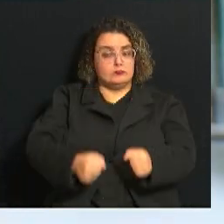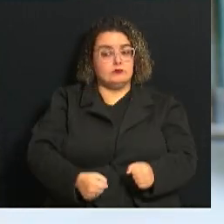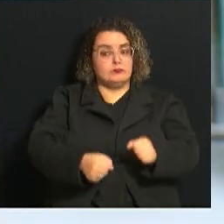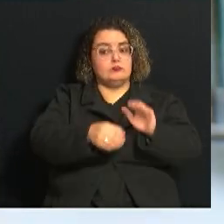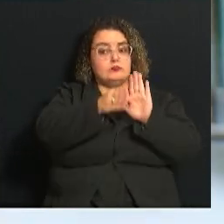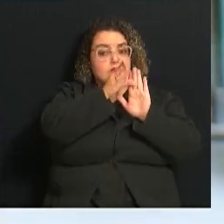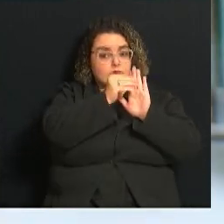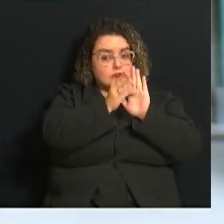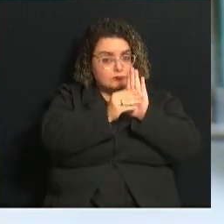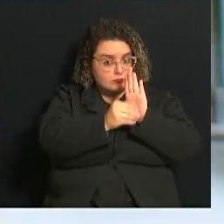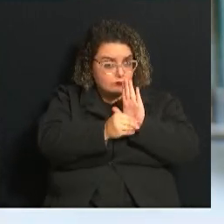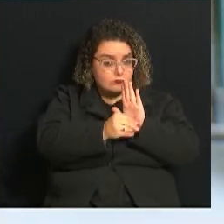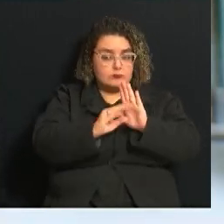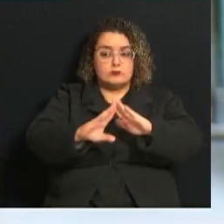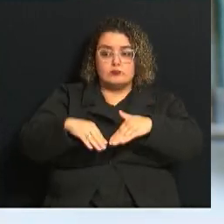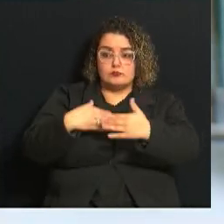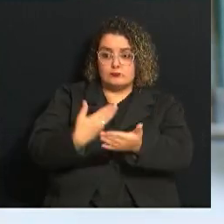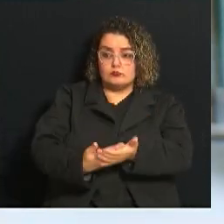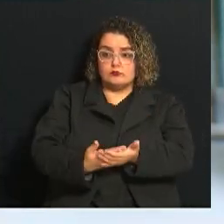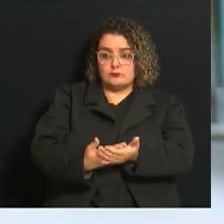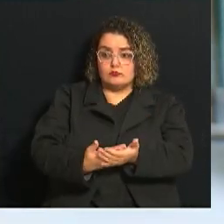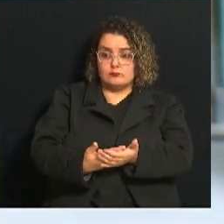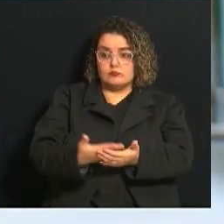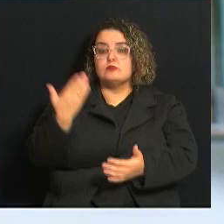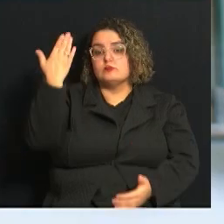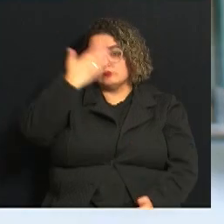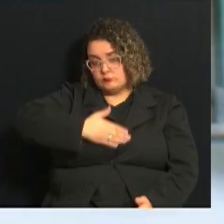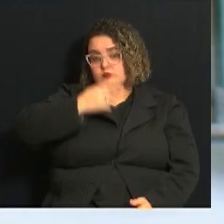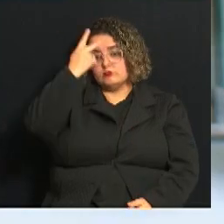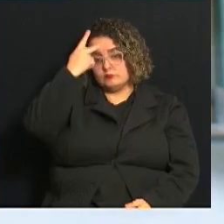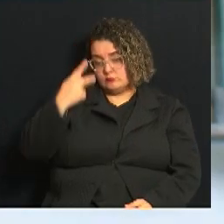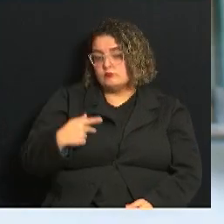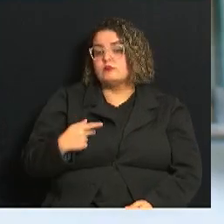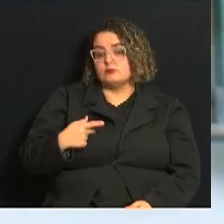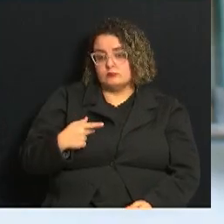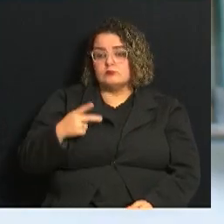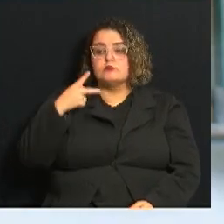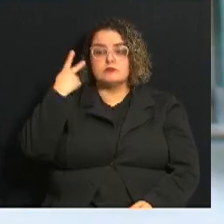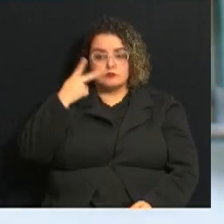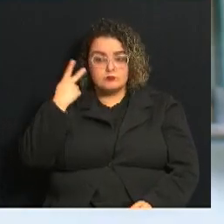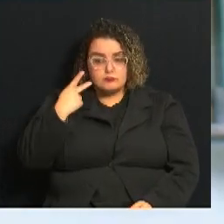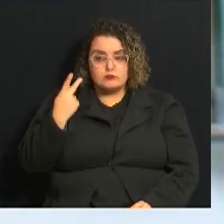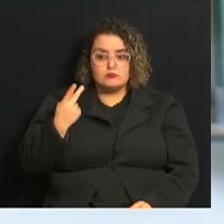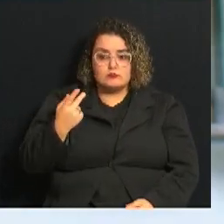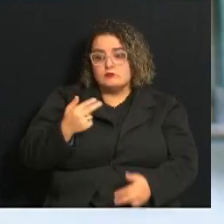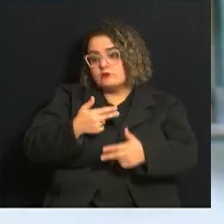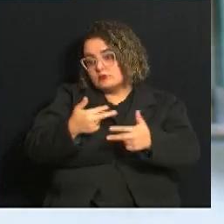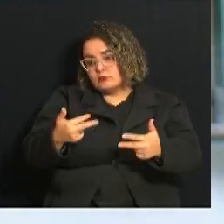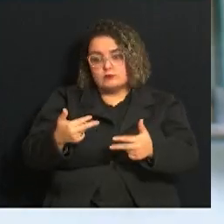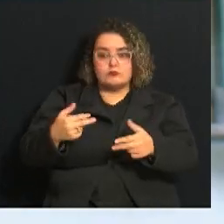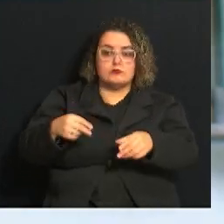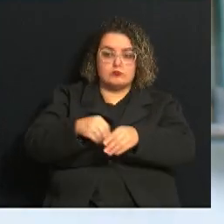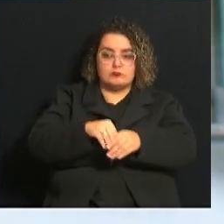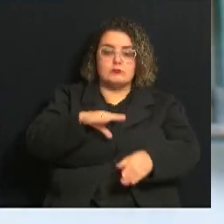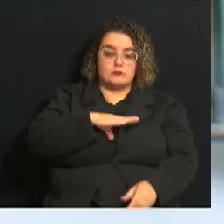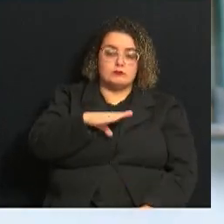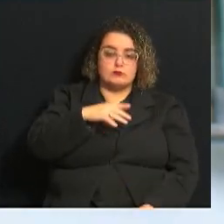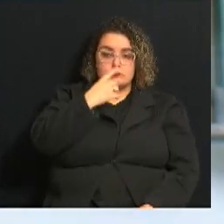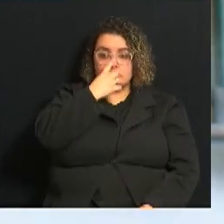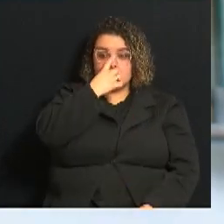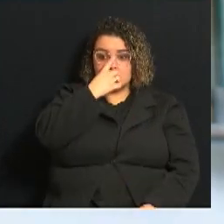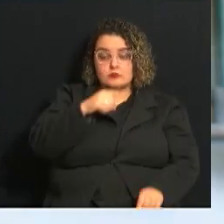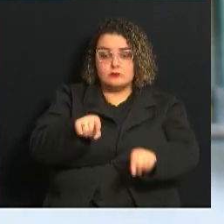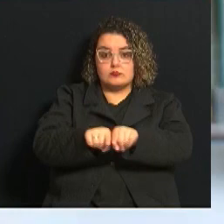pode ver tanto de constatações do próprio Vereador sobre determinada situação em uma cidade quanto de